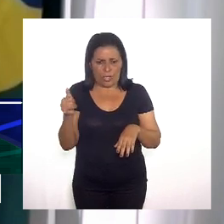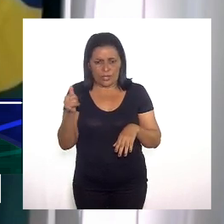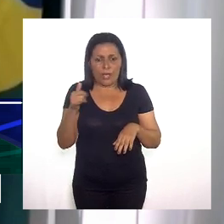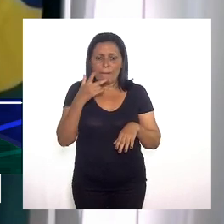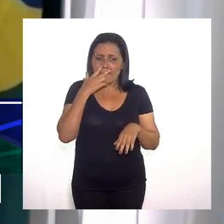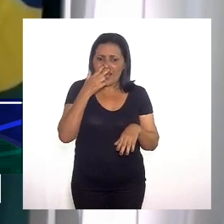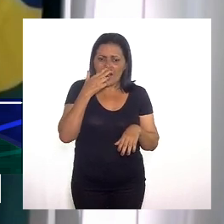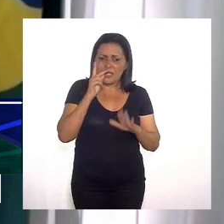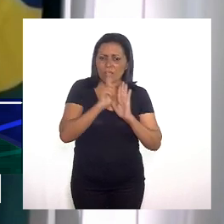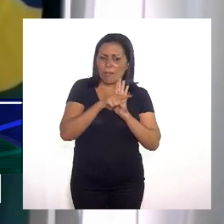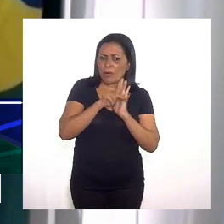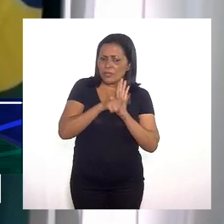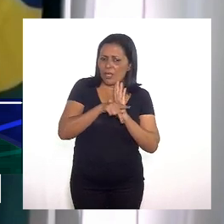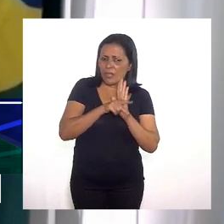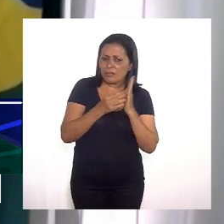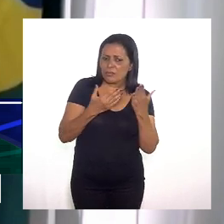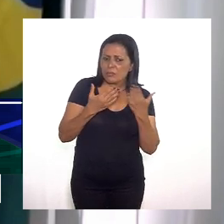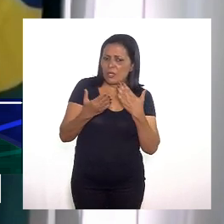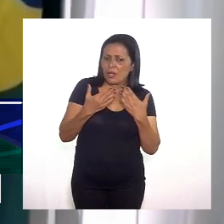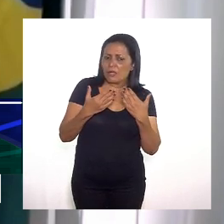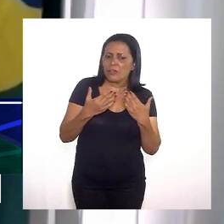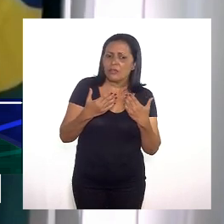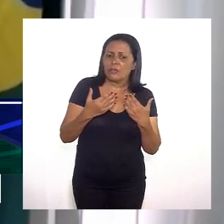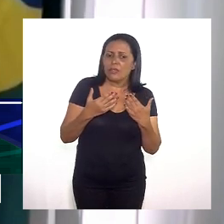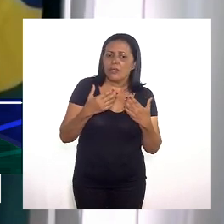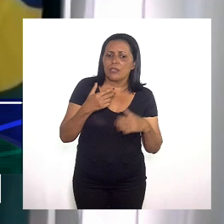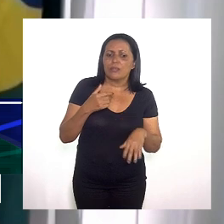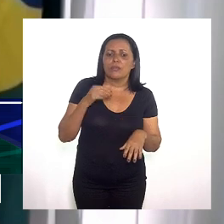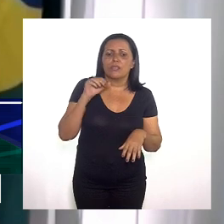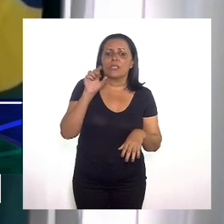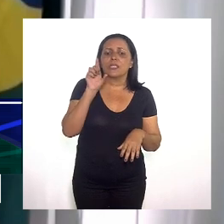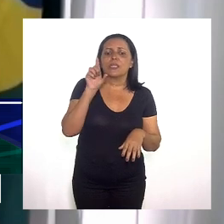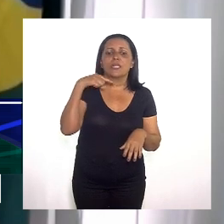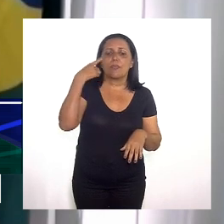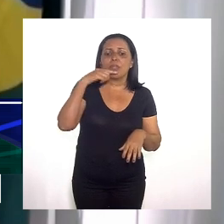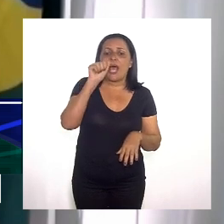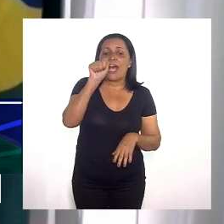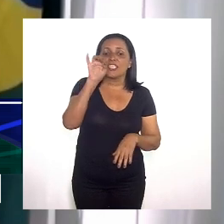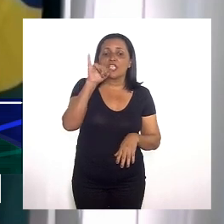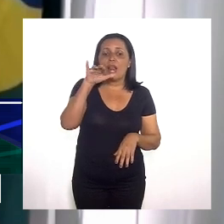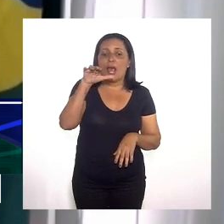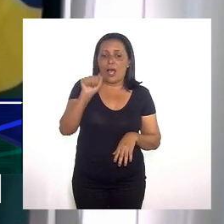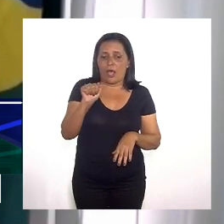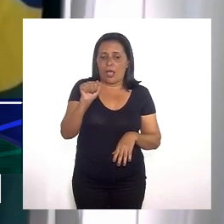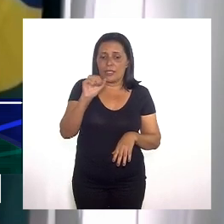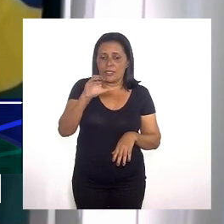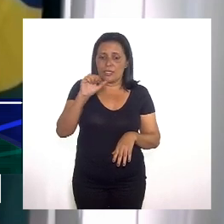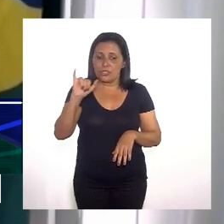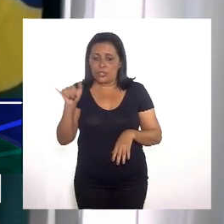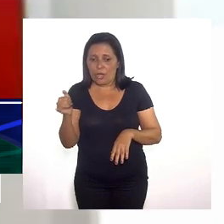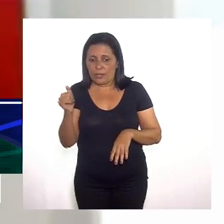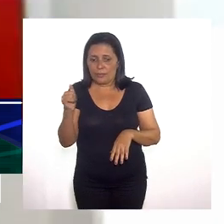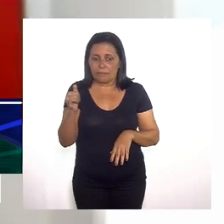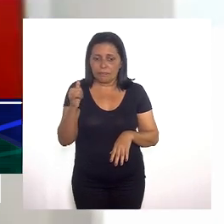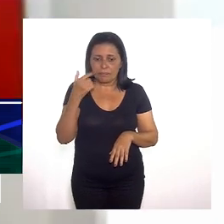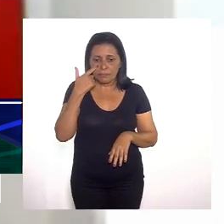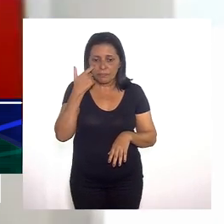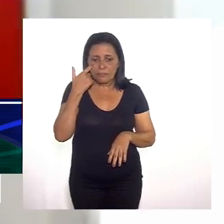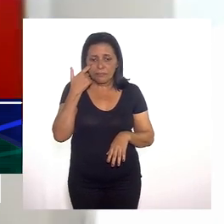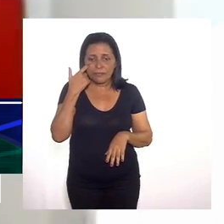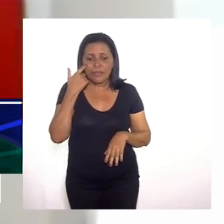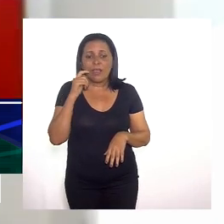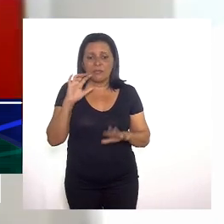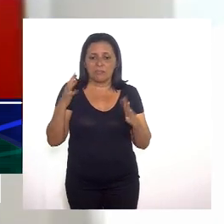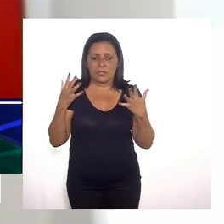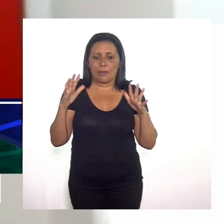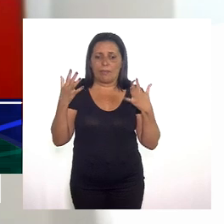um projeto muito semelhante que antecede o meu, do deputado Átila Nunes. Então, na CCJ, deputado Márcio, a gente podia dar uma chegada melhor. Só isso.